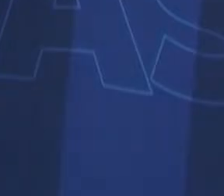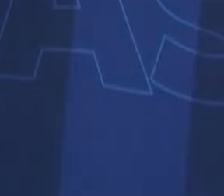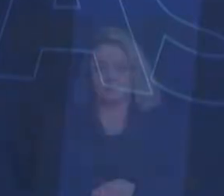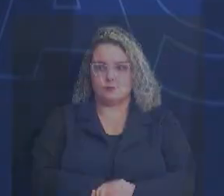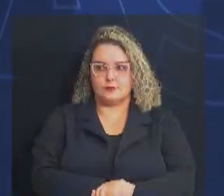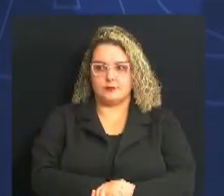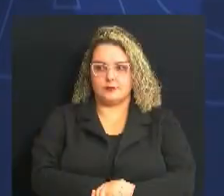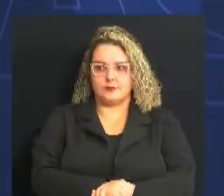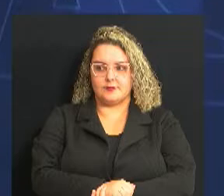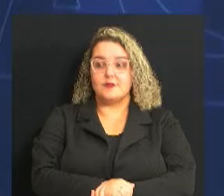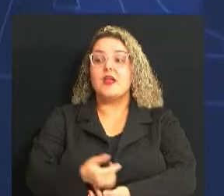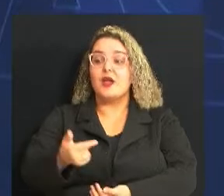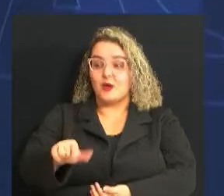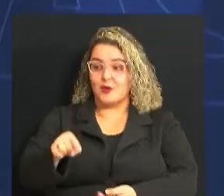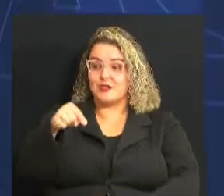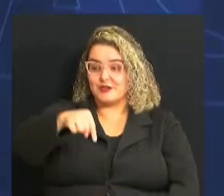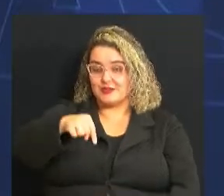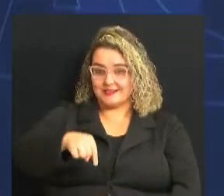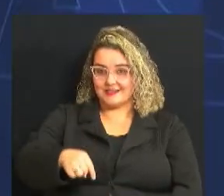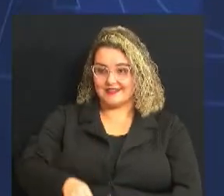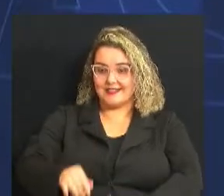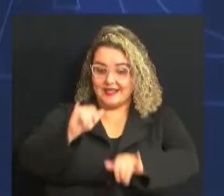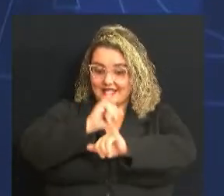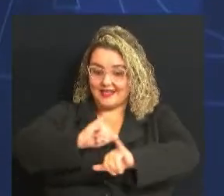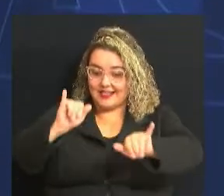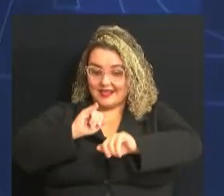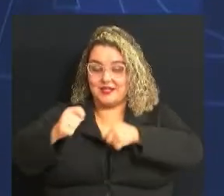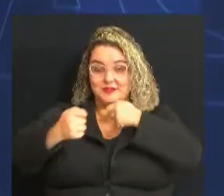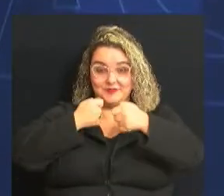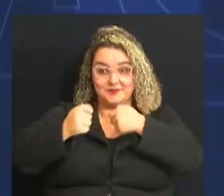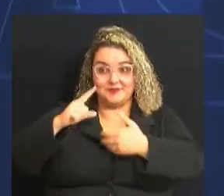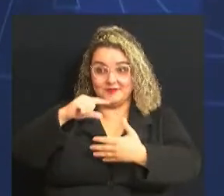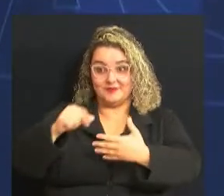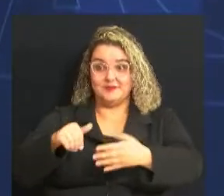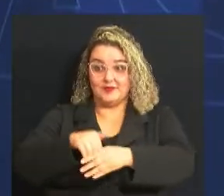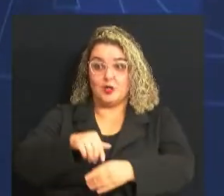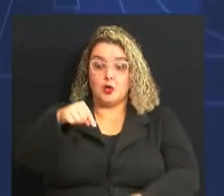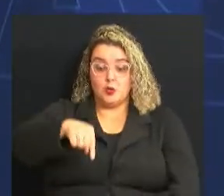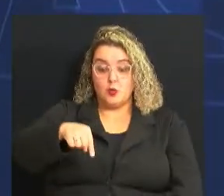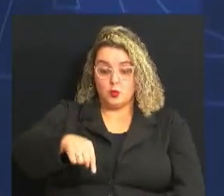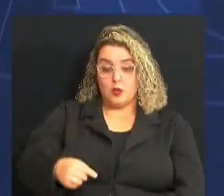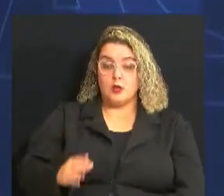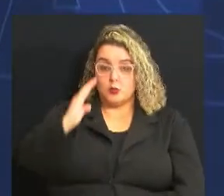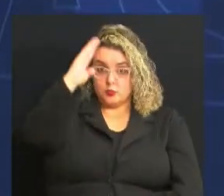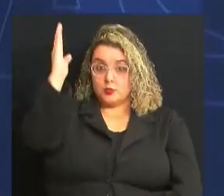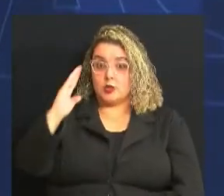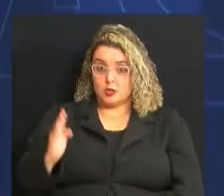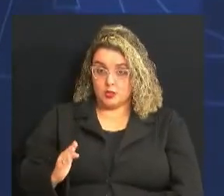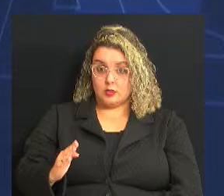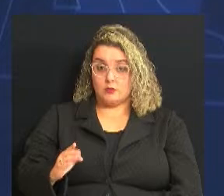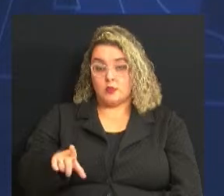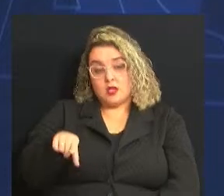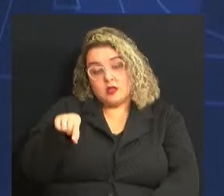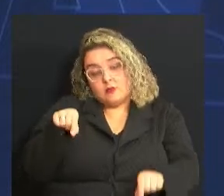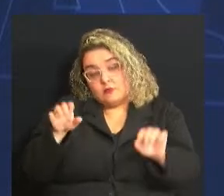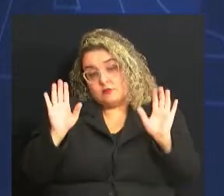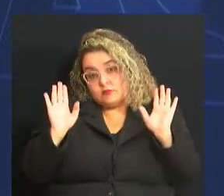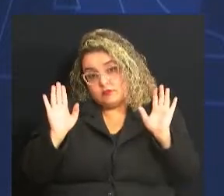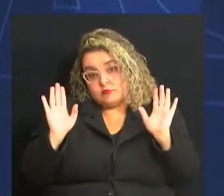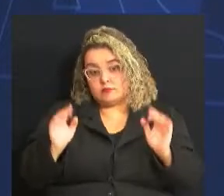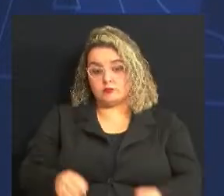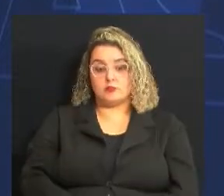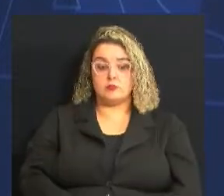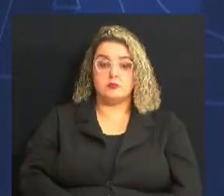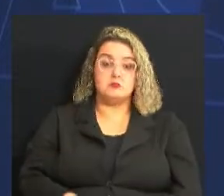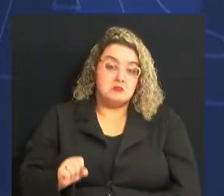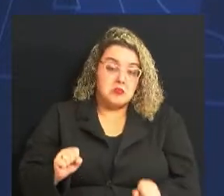E a gente continua a nossa série de reportagens sobre as eleições, porque aqui no Brasil o voto é facultativo, ou seja,